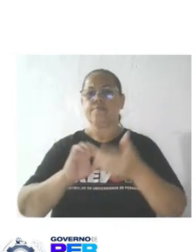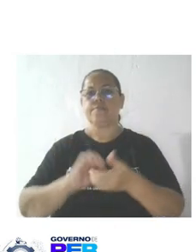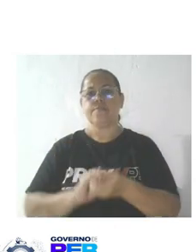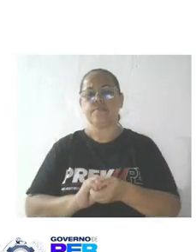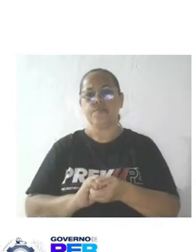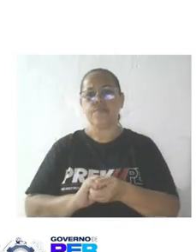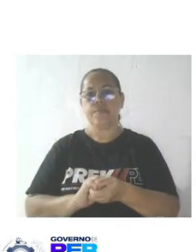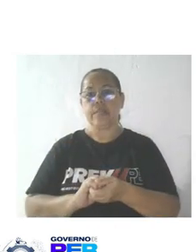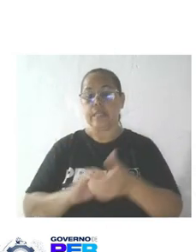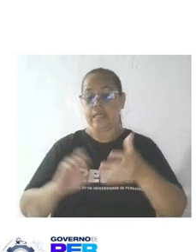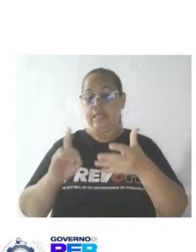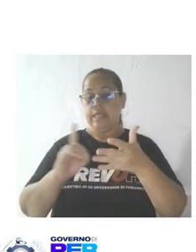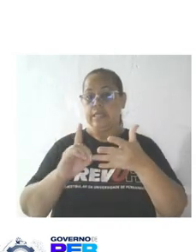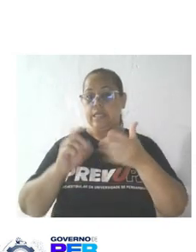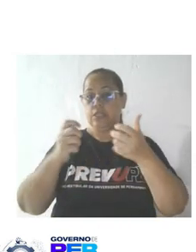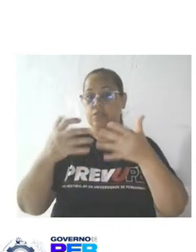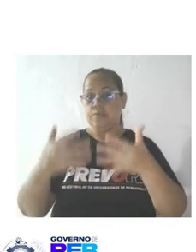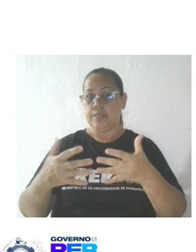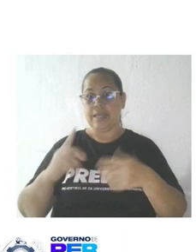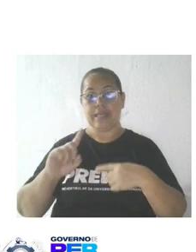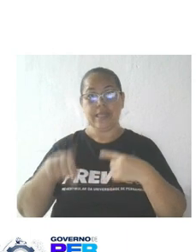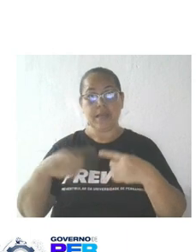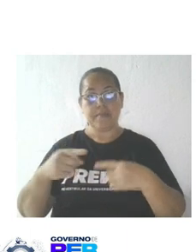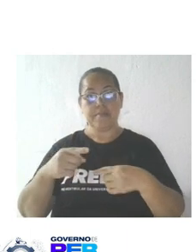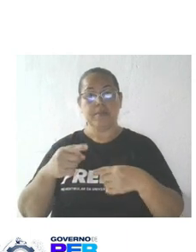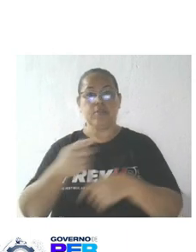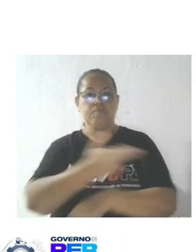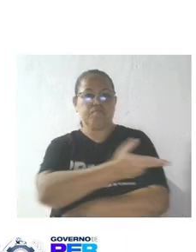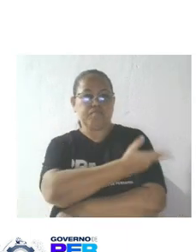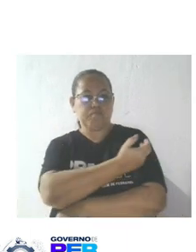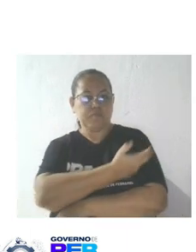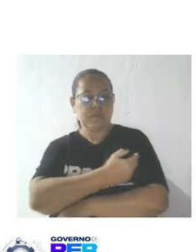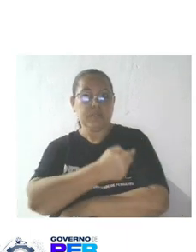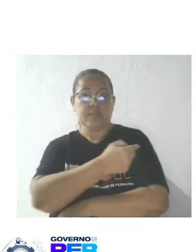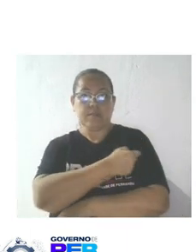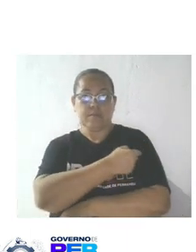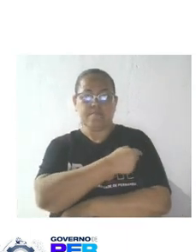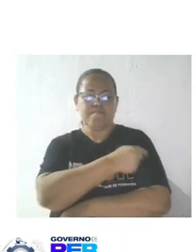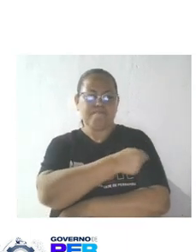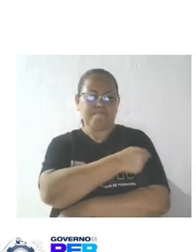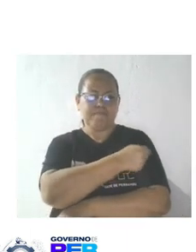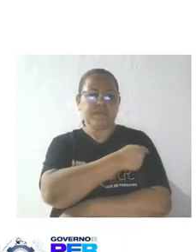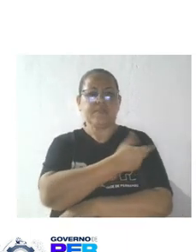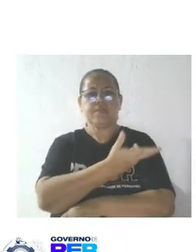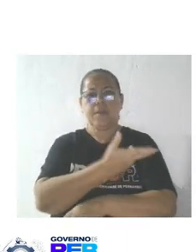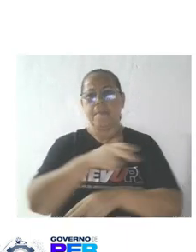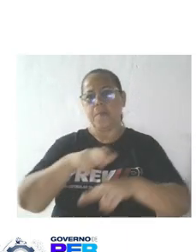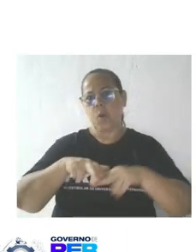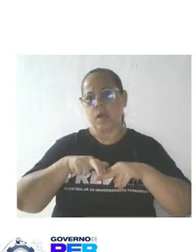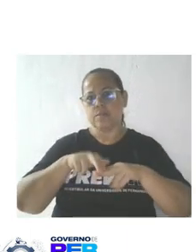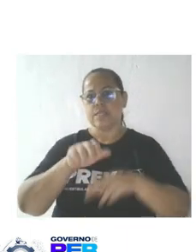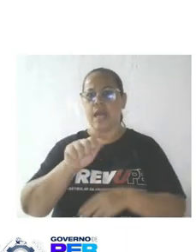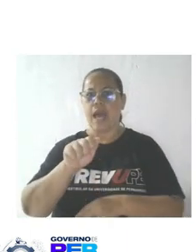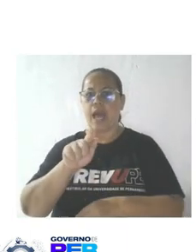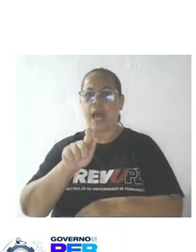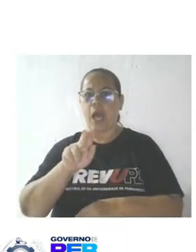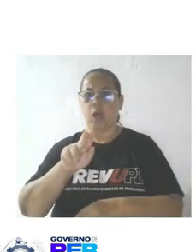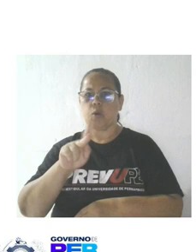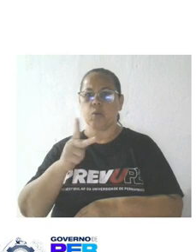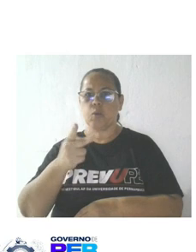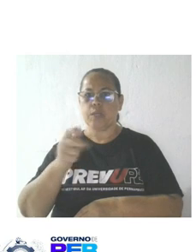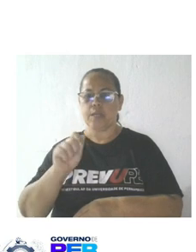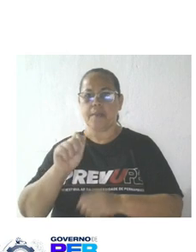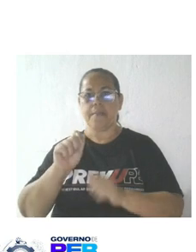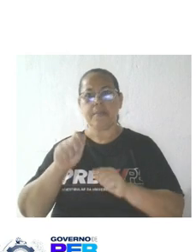Na letra D diz, Após o procedimento, uma pessoa tatuada lesiona sua pele por ação da agulha. É importante evitar o